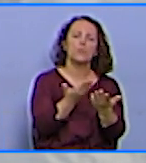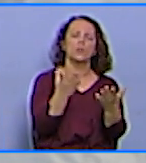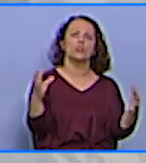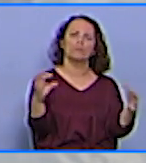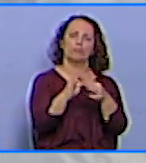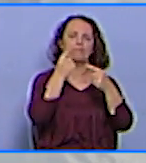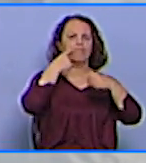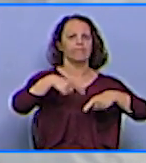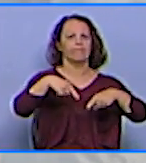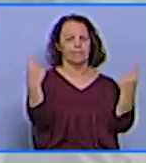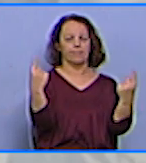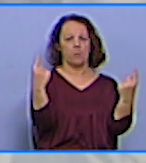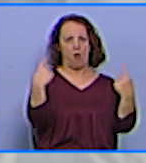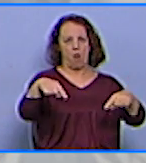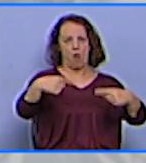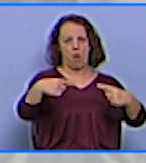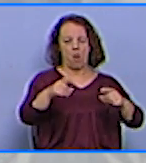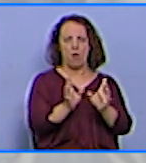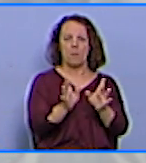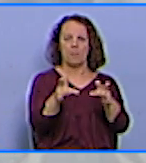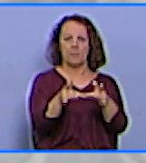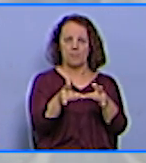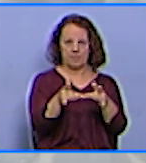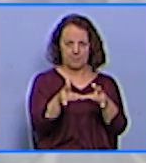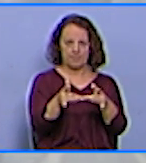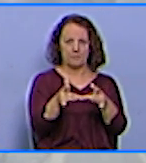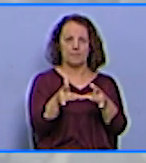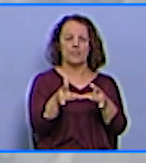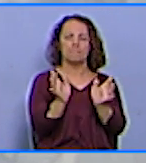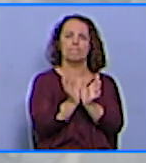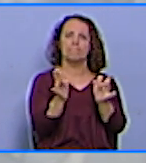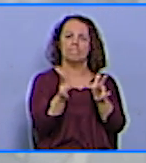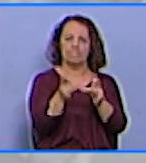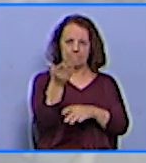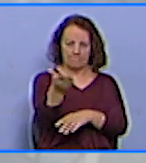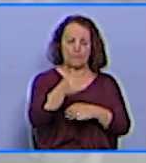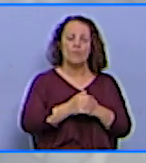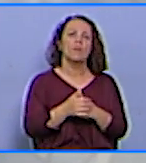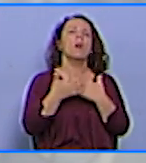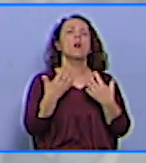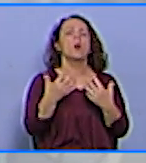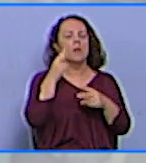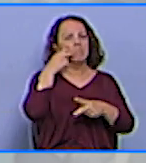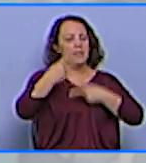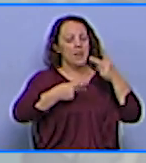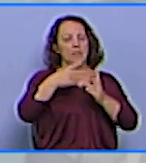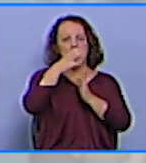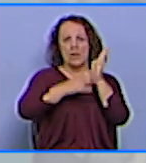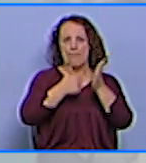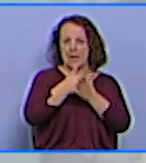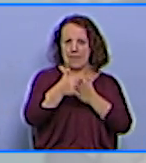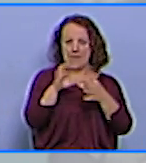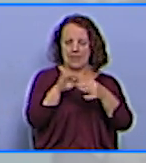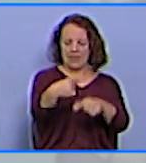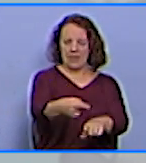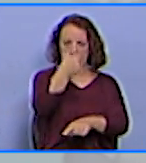encontram publicados também nas páginas da internet. Vamos agora a analisar os textos da Bíblia para este